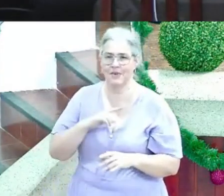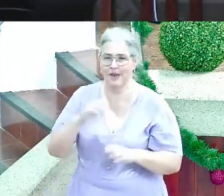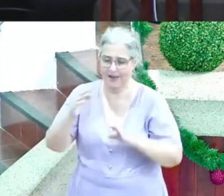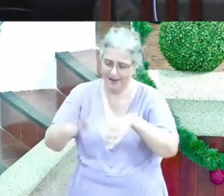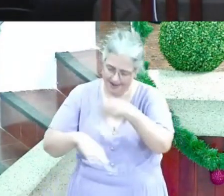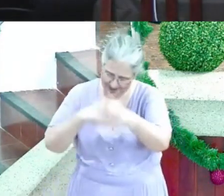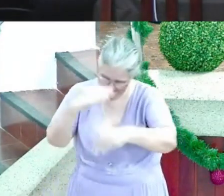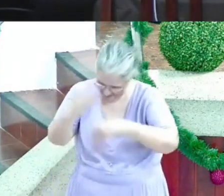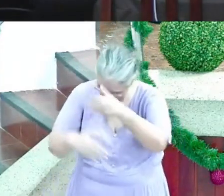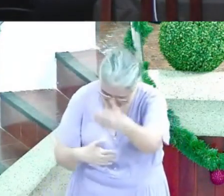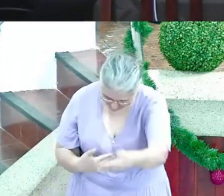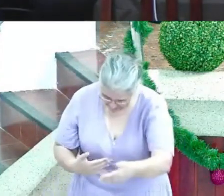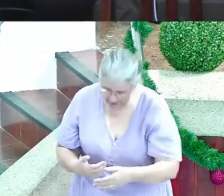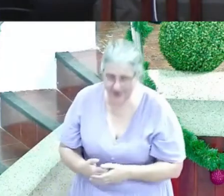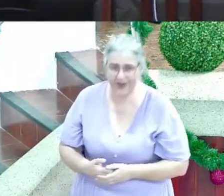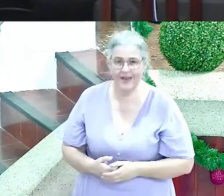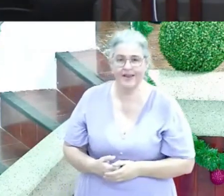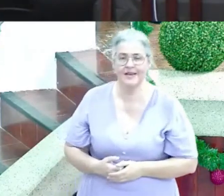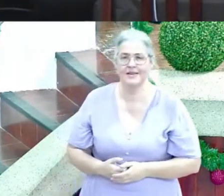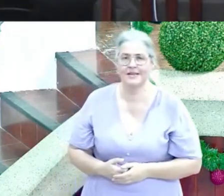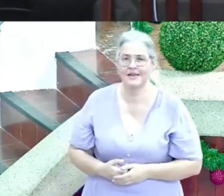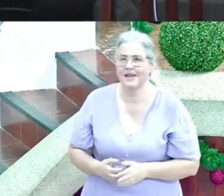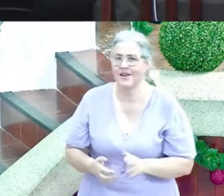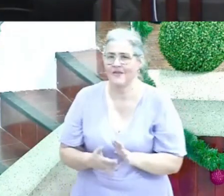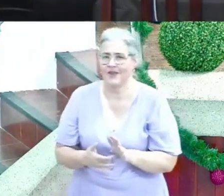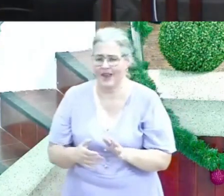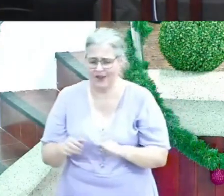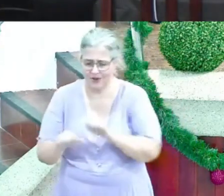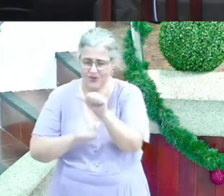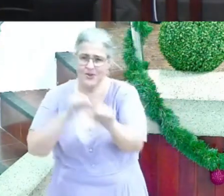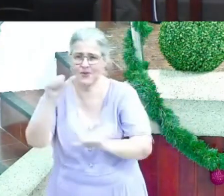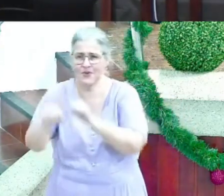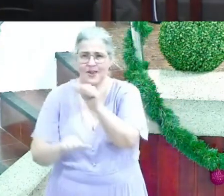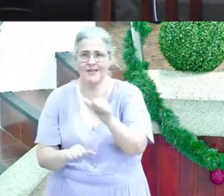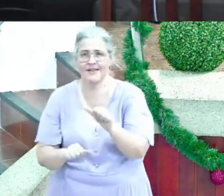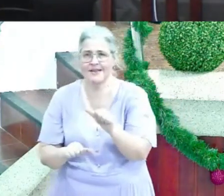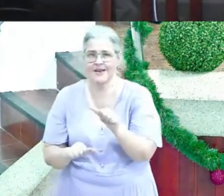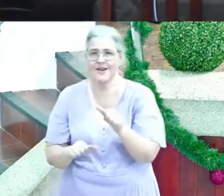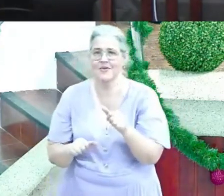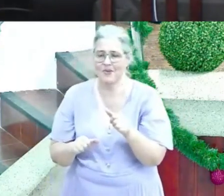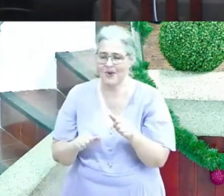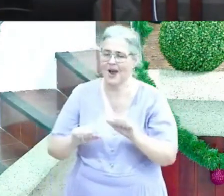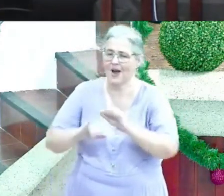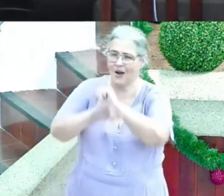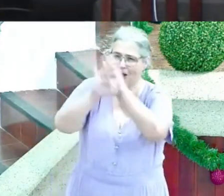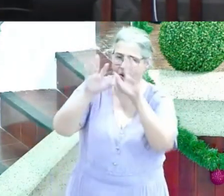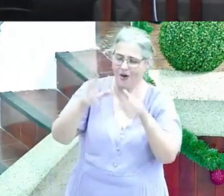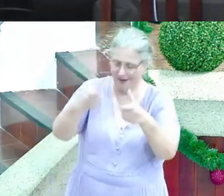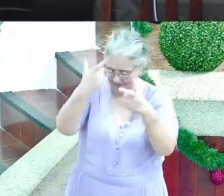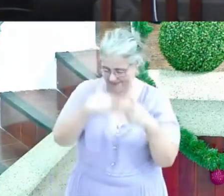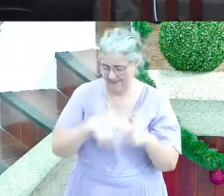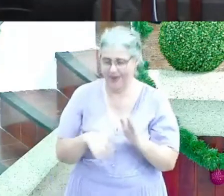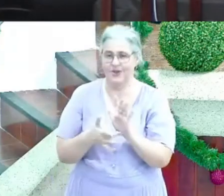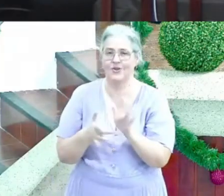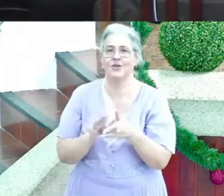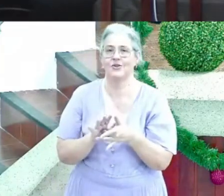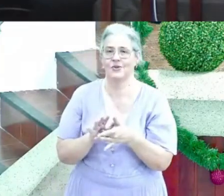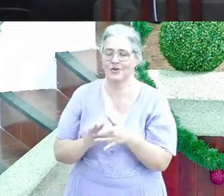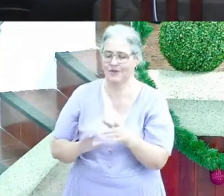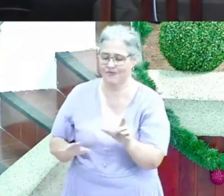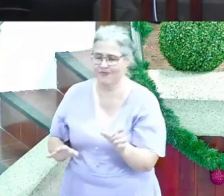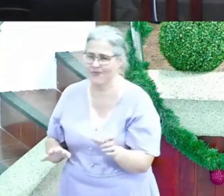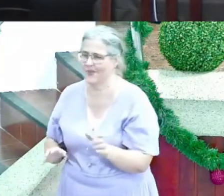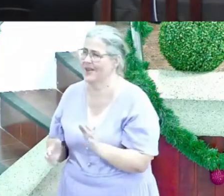Quando Cristo olha para o templo e diz: em 3 dias esse templo será destruído e eu reconstruirei